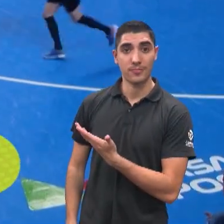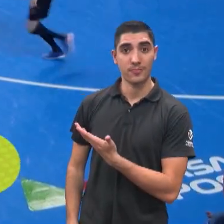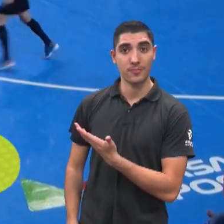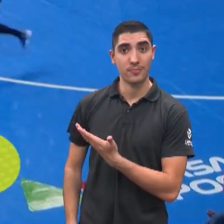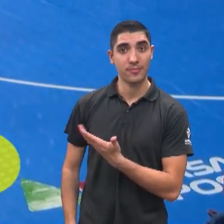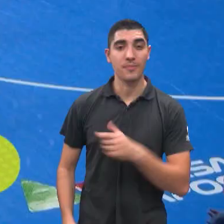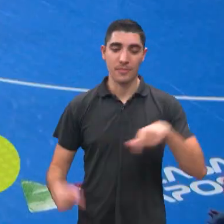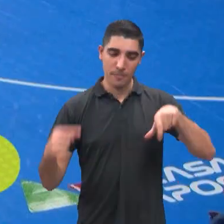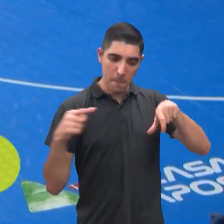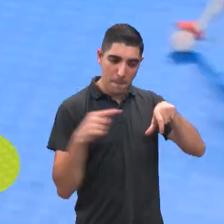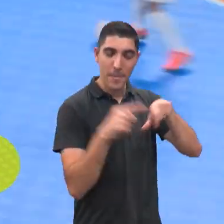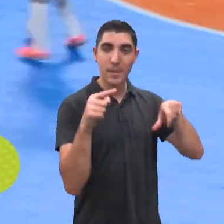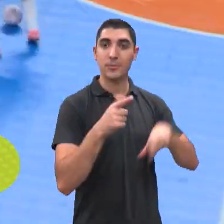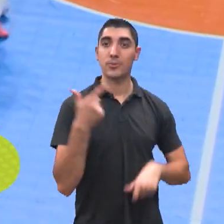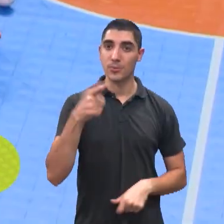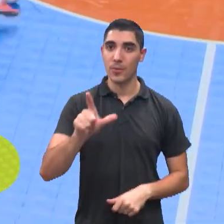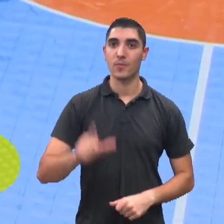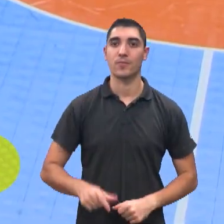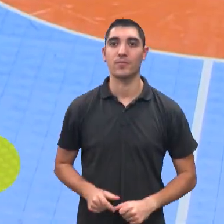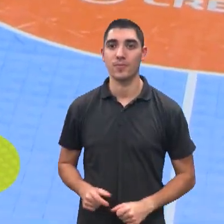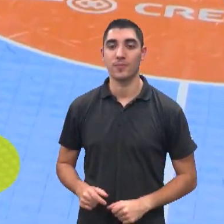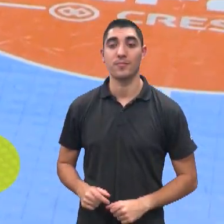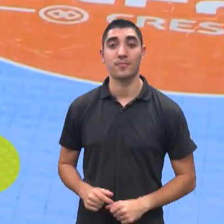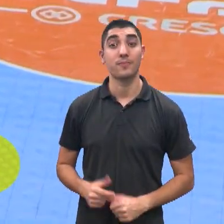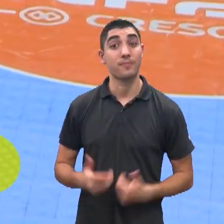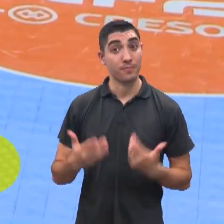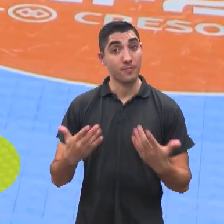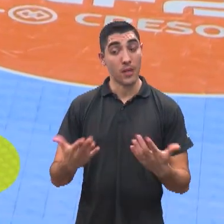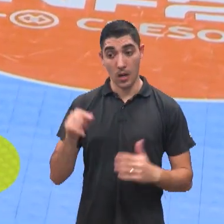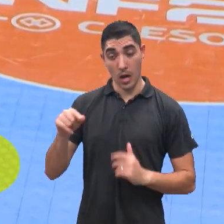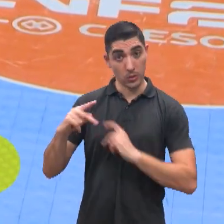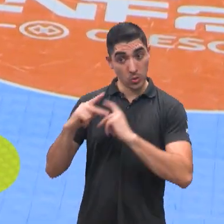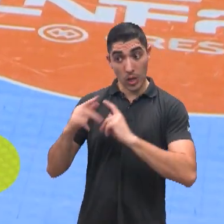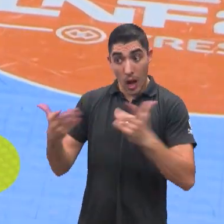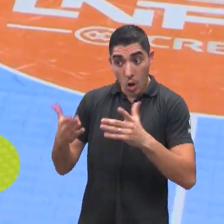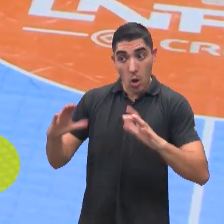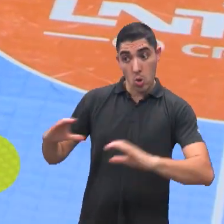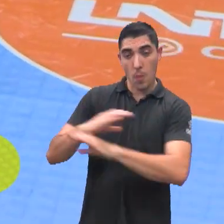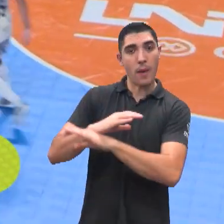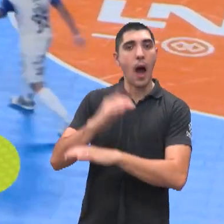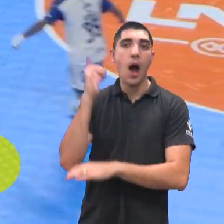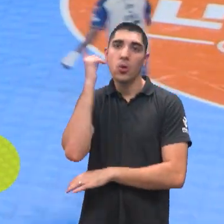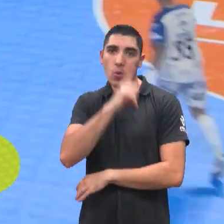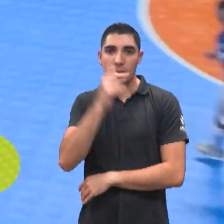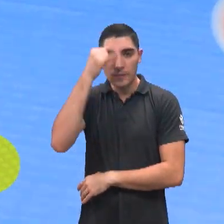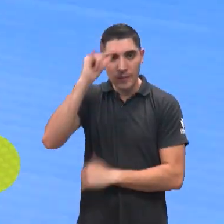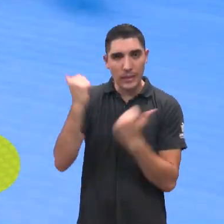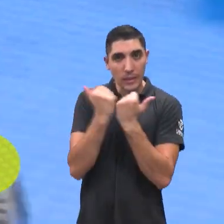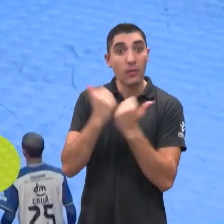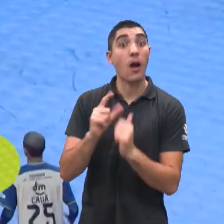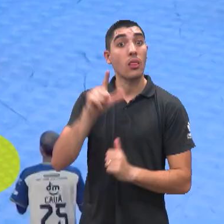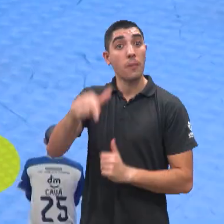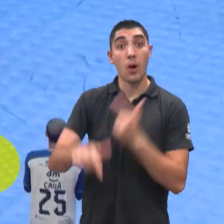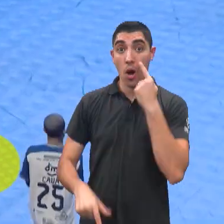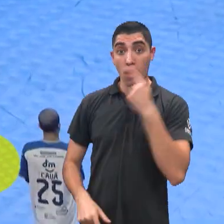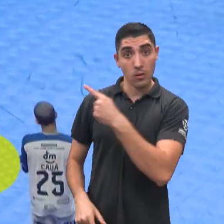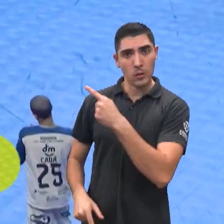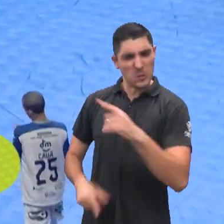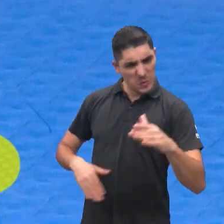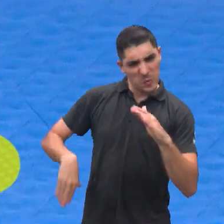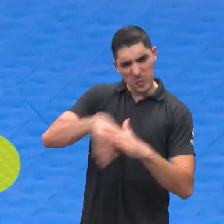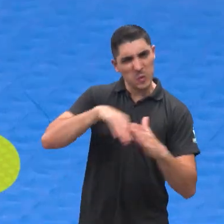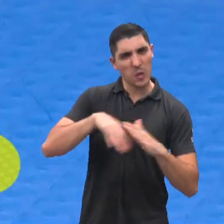vez. Com o time completo, o São José conseguiu sair da defesa e fez o goleiro Kelvin